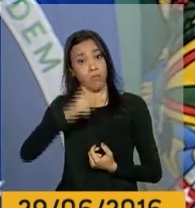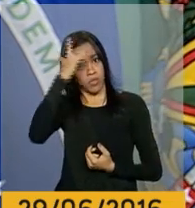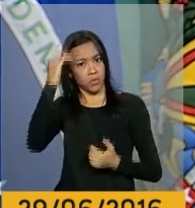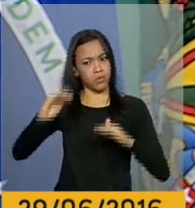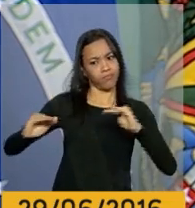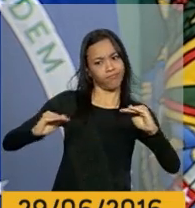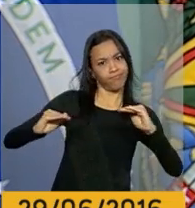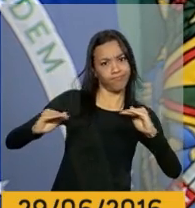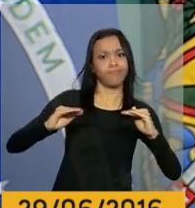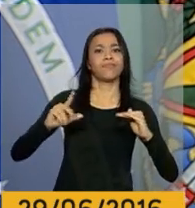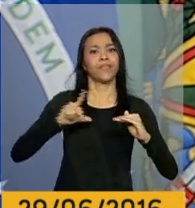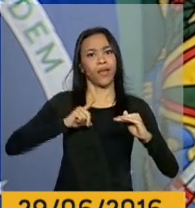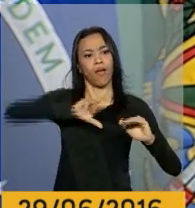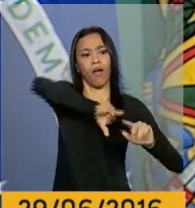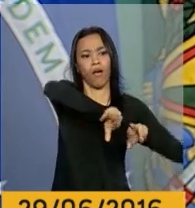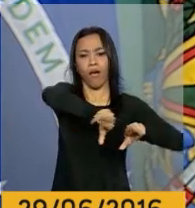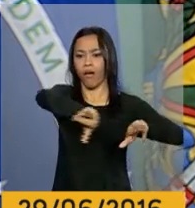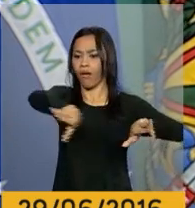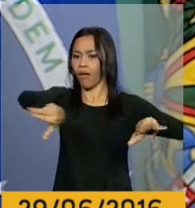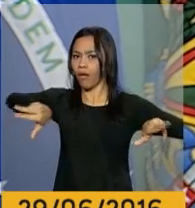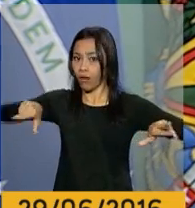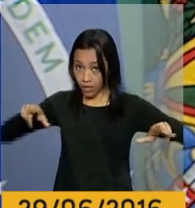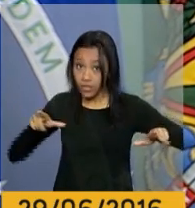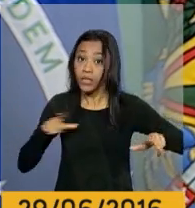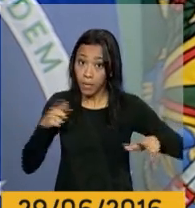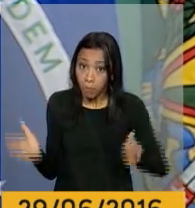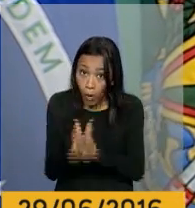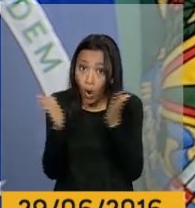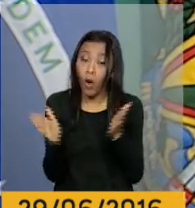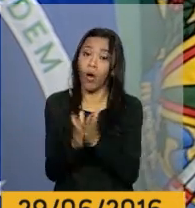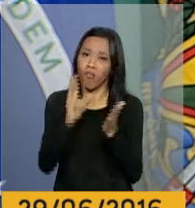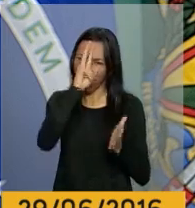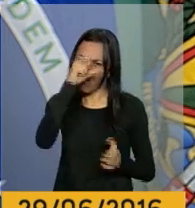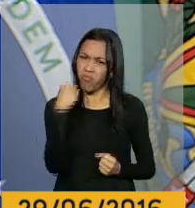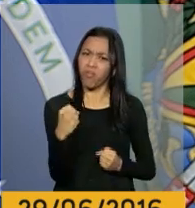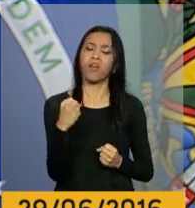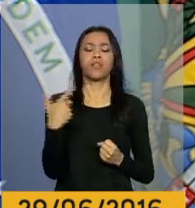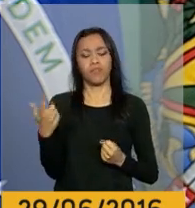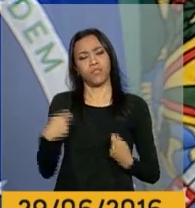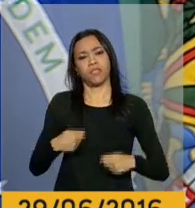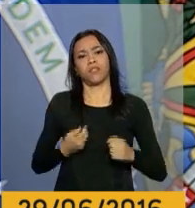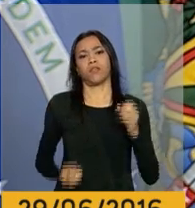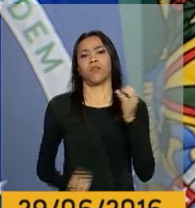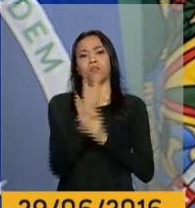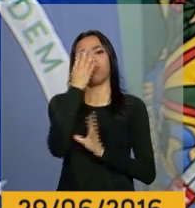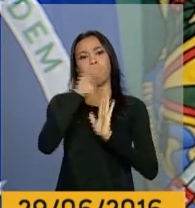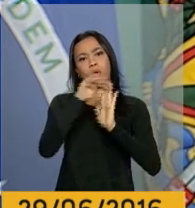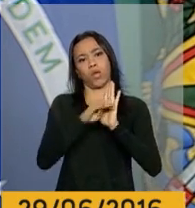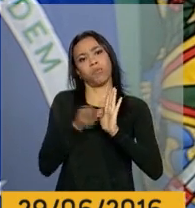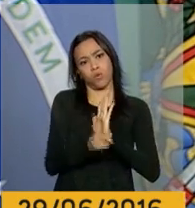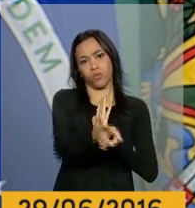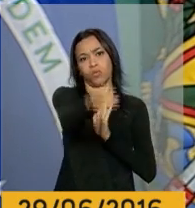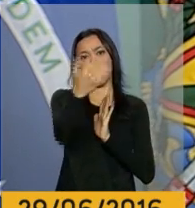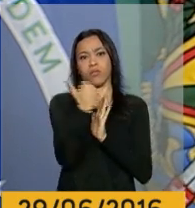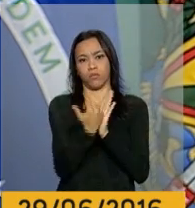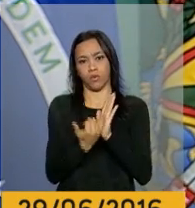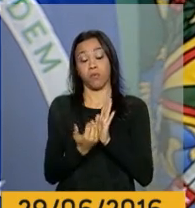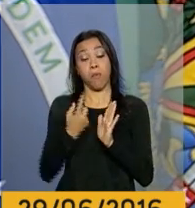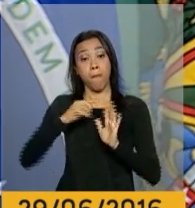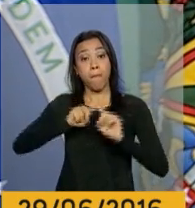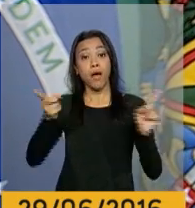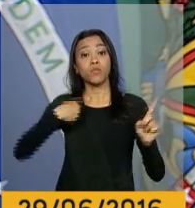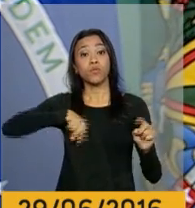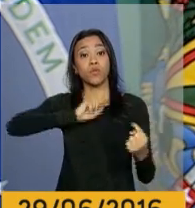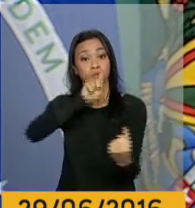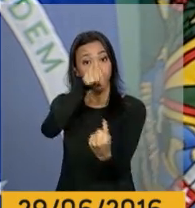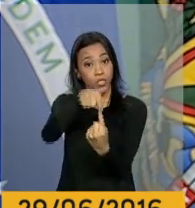pobreza. Enquanto houver a extrema pobreza, é preciso ter programas desta natureza. Mas o nosso viso, o nosso objetivo,